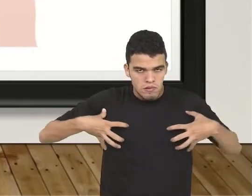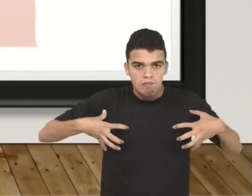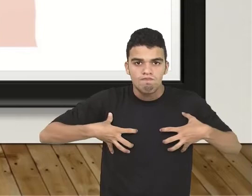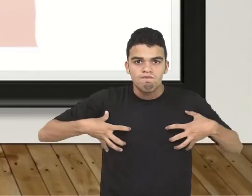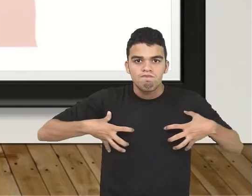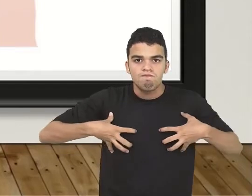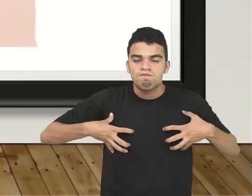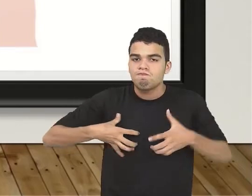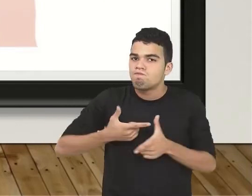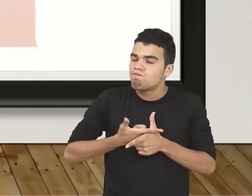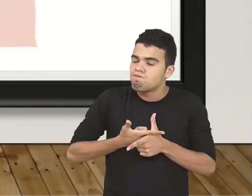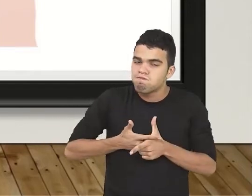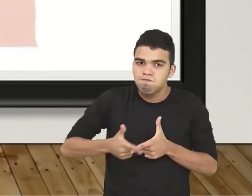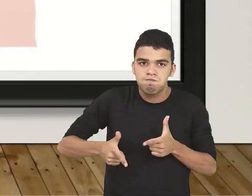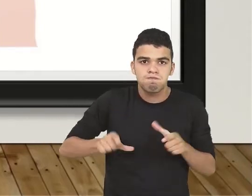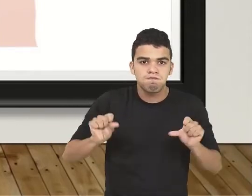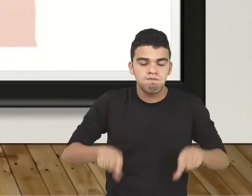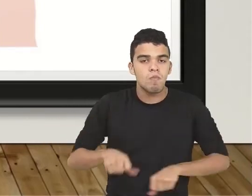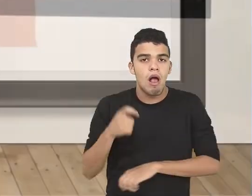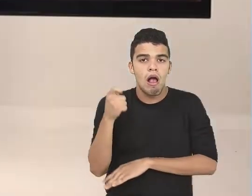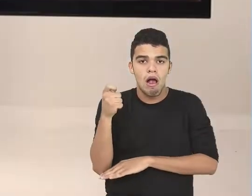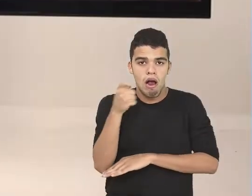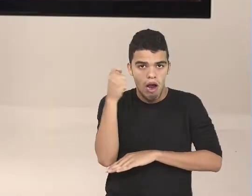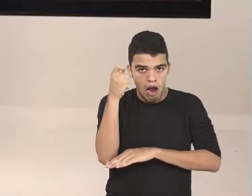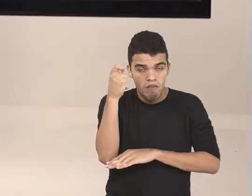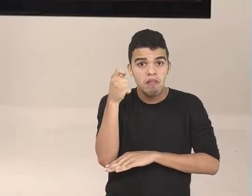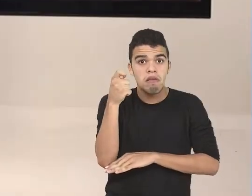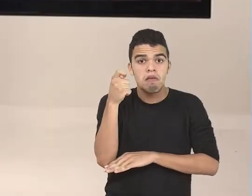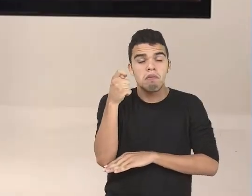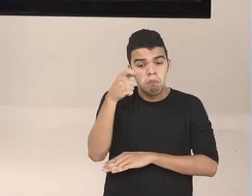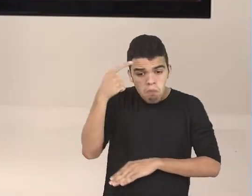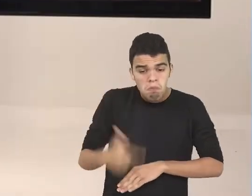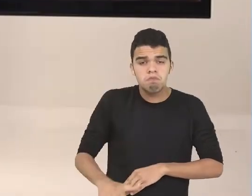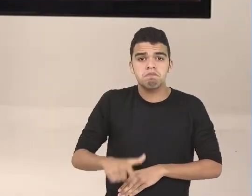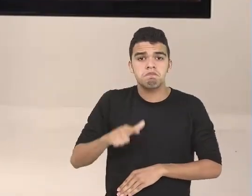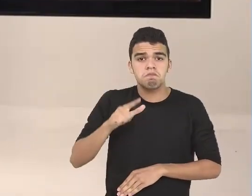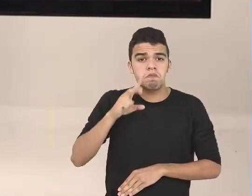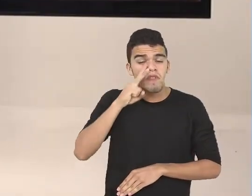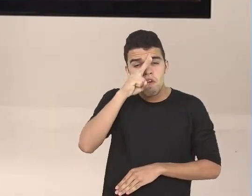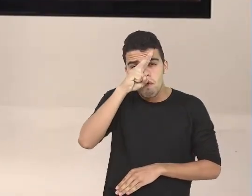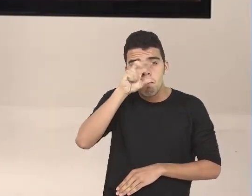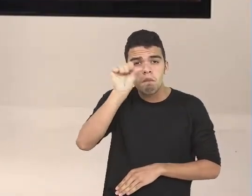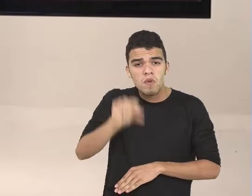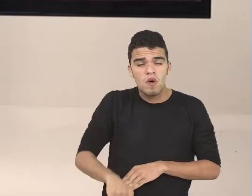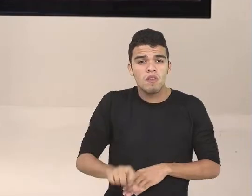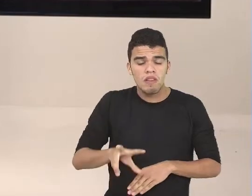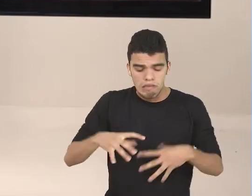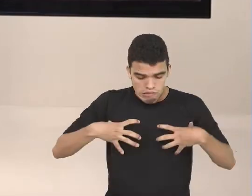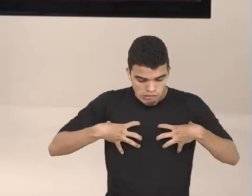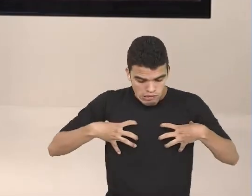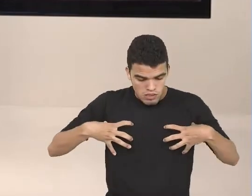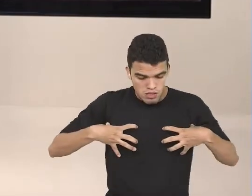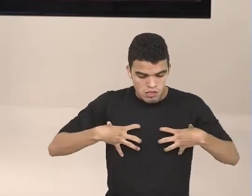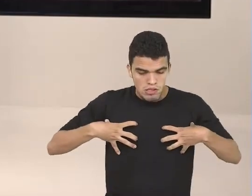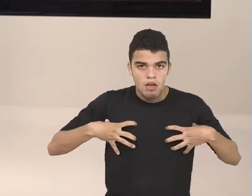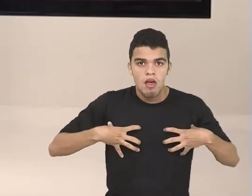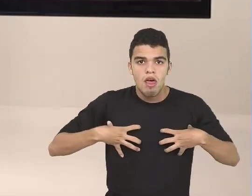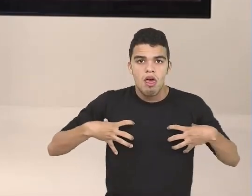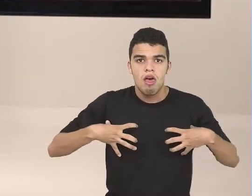e, para que ele seja mais eficiente ainda, ele causa uma inflamação no sistema respiratório, fazendo com